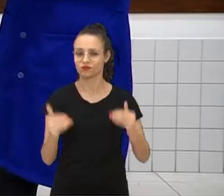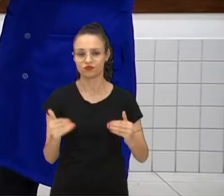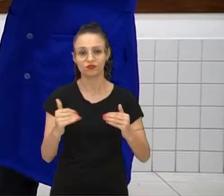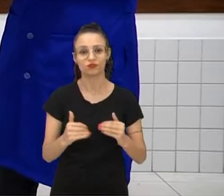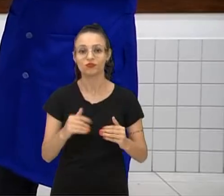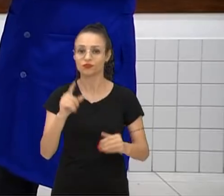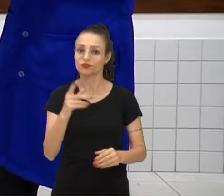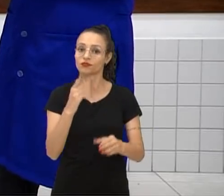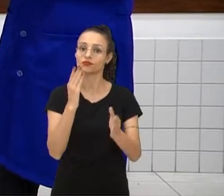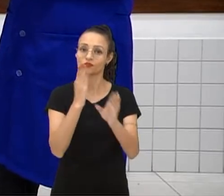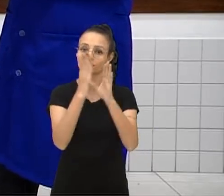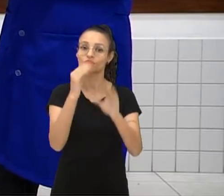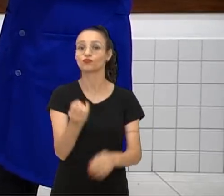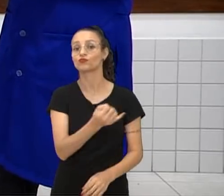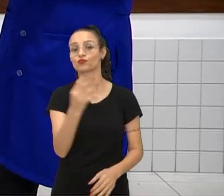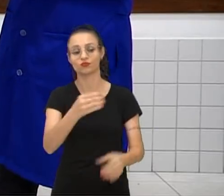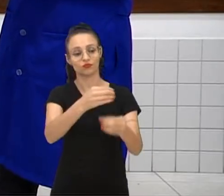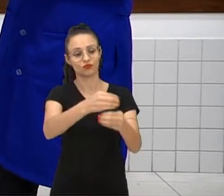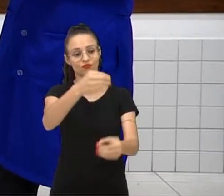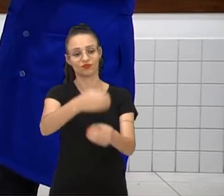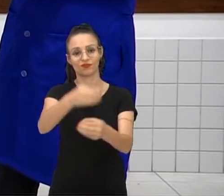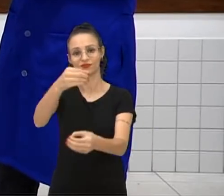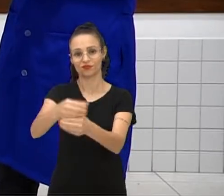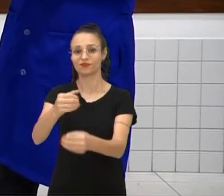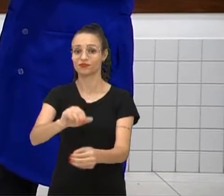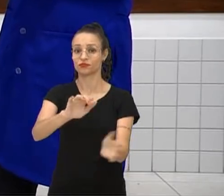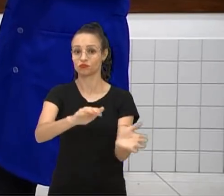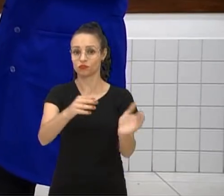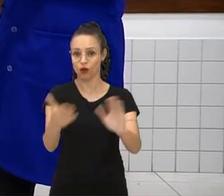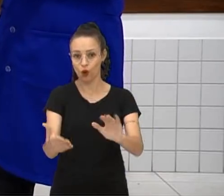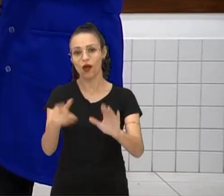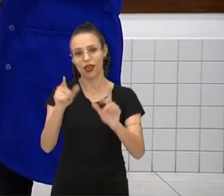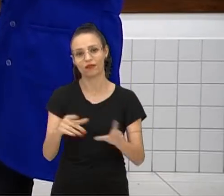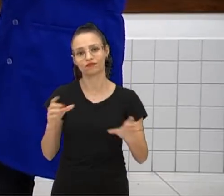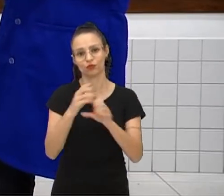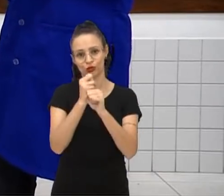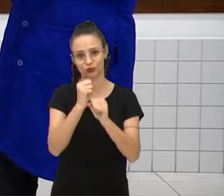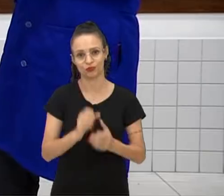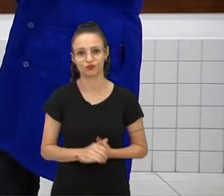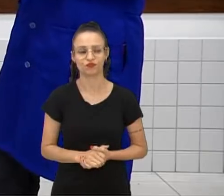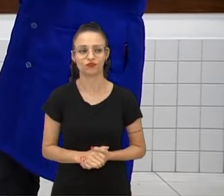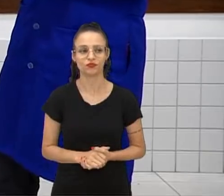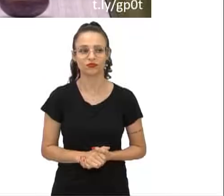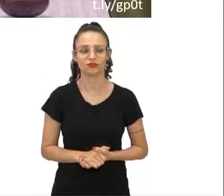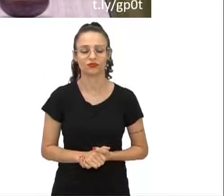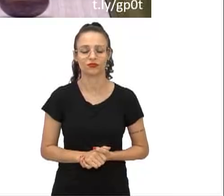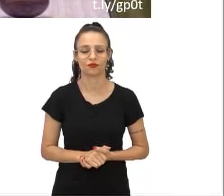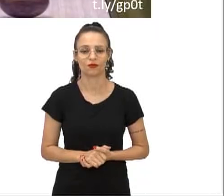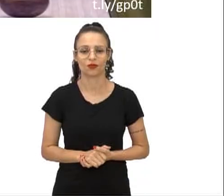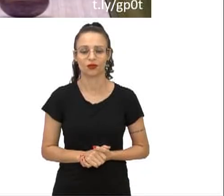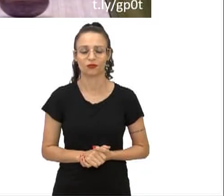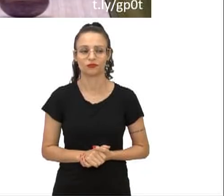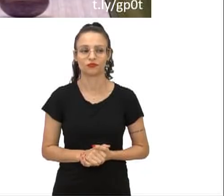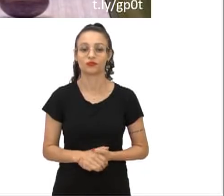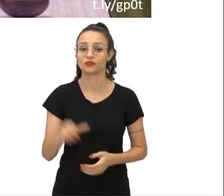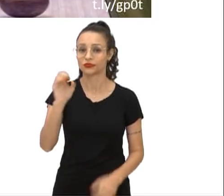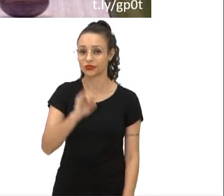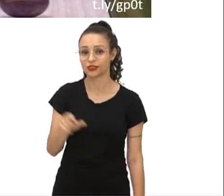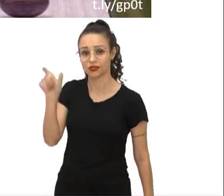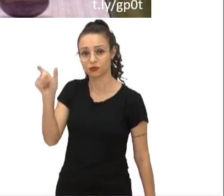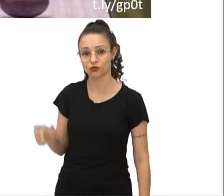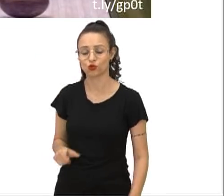dos pinos mesmo, né? Quantos pinos você derruba é os pontos que você vai estar marcando. Continuando, então. Caso o jogador